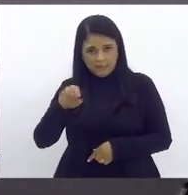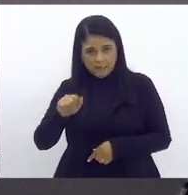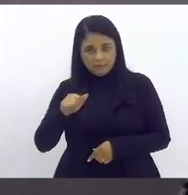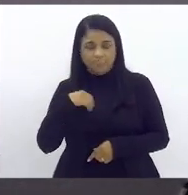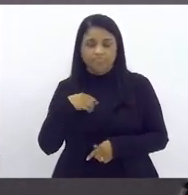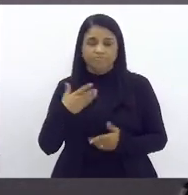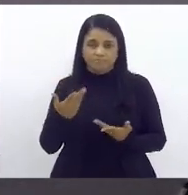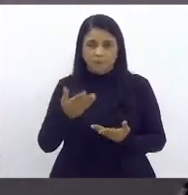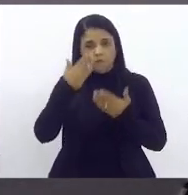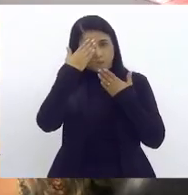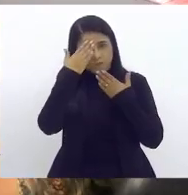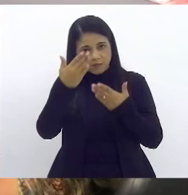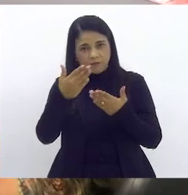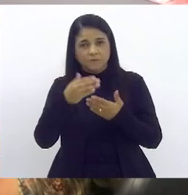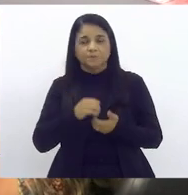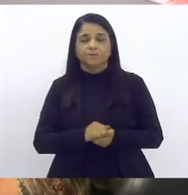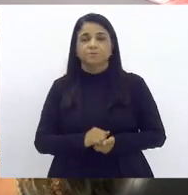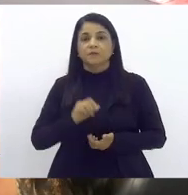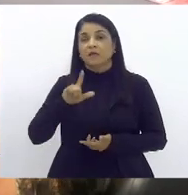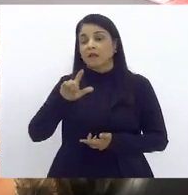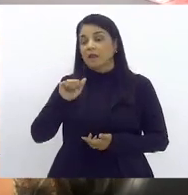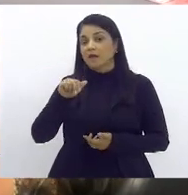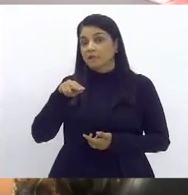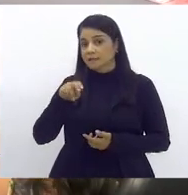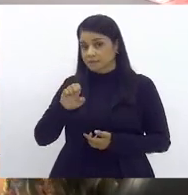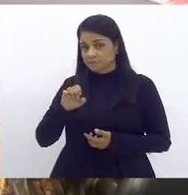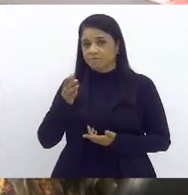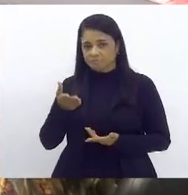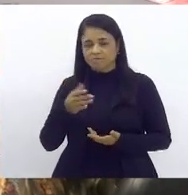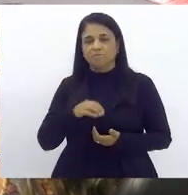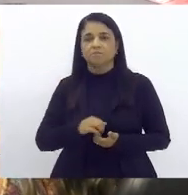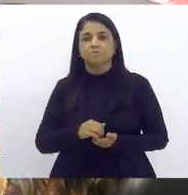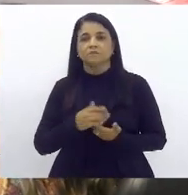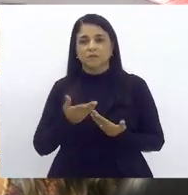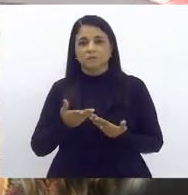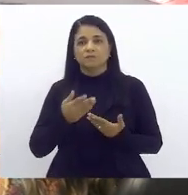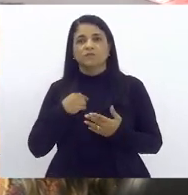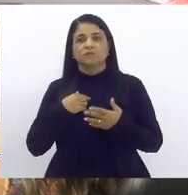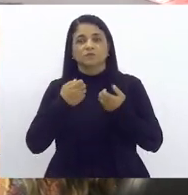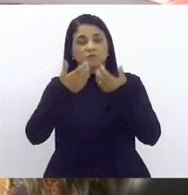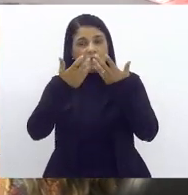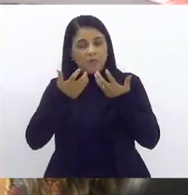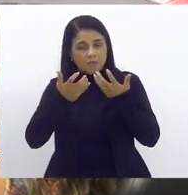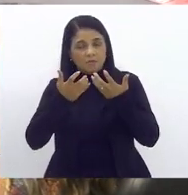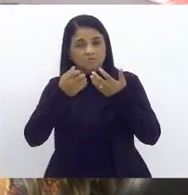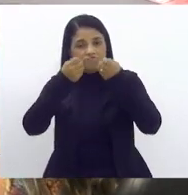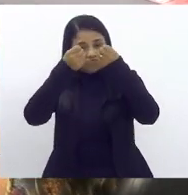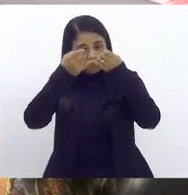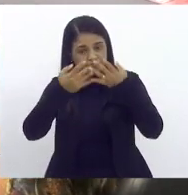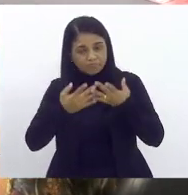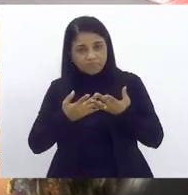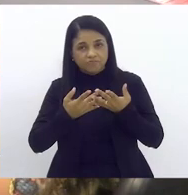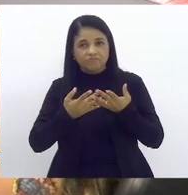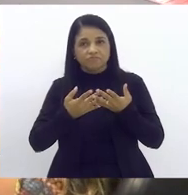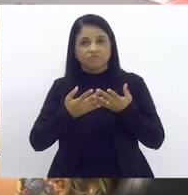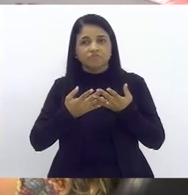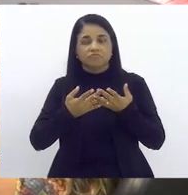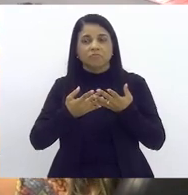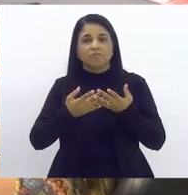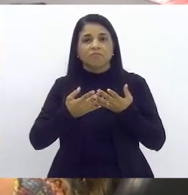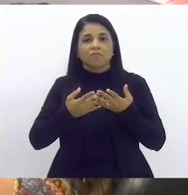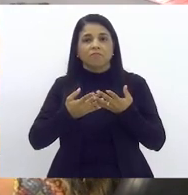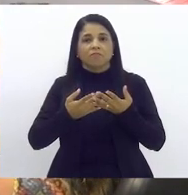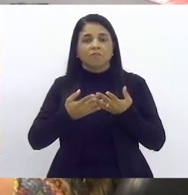rapidinho. Obrigada, gente. Obrigada, Lani. Eu não vou me estender. Hoje eu queria falar algo bem diferente,